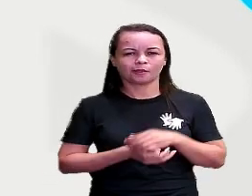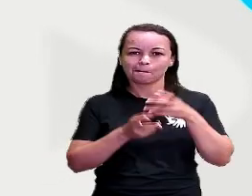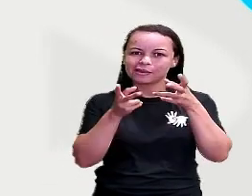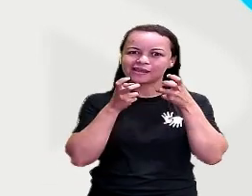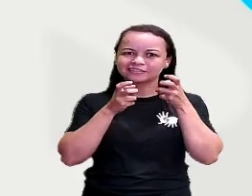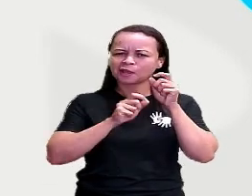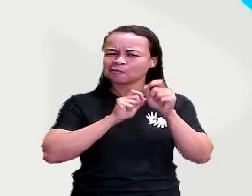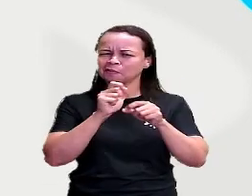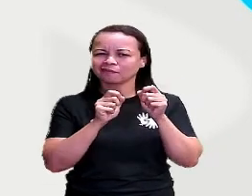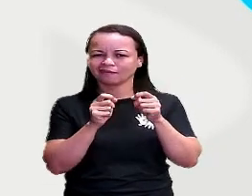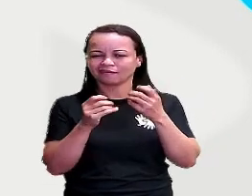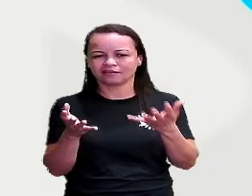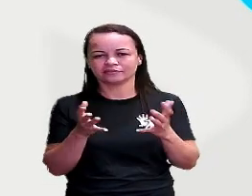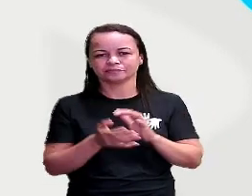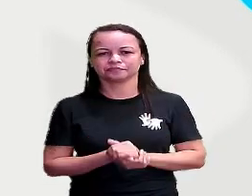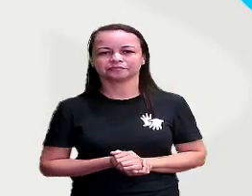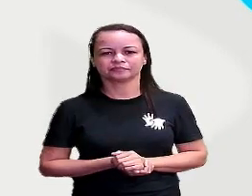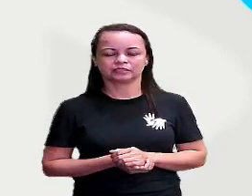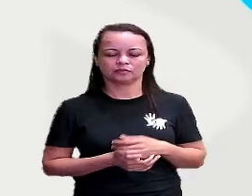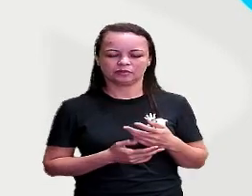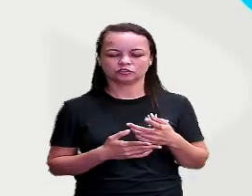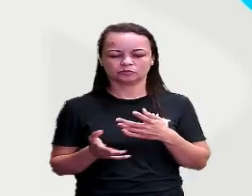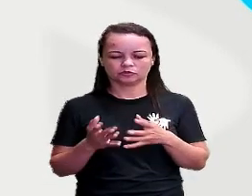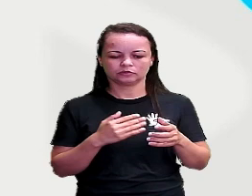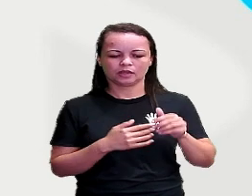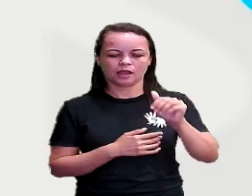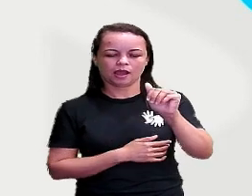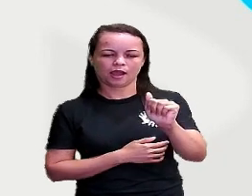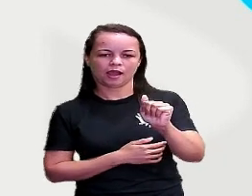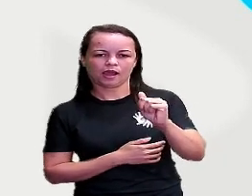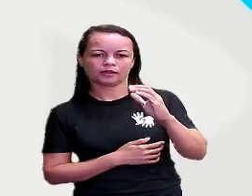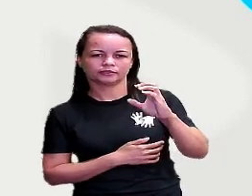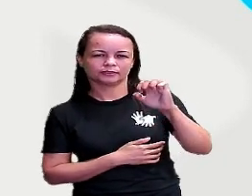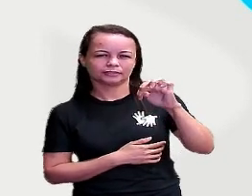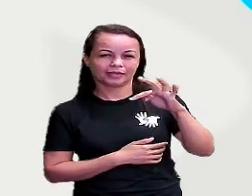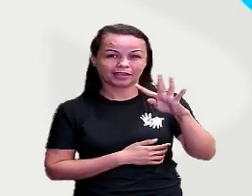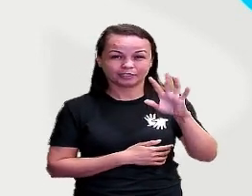percebe que o mesmo sonzinho, né? Assento, mas aí